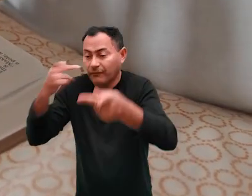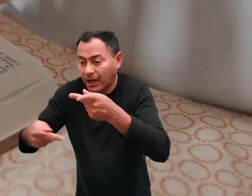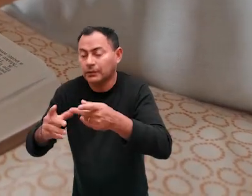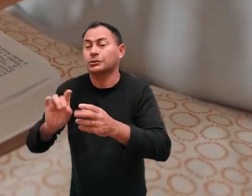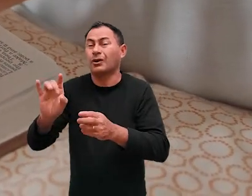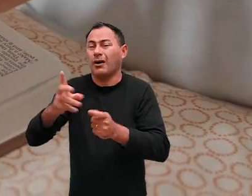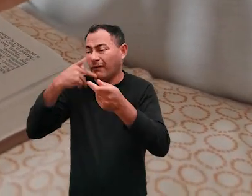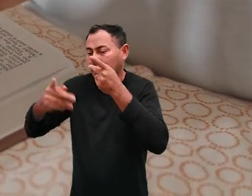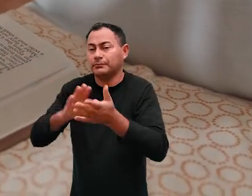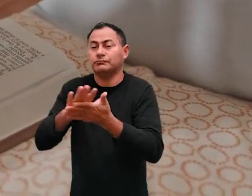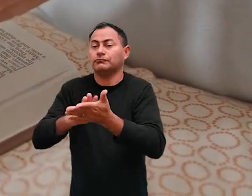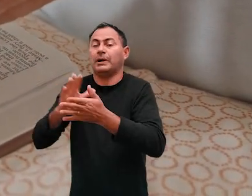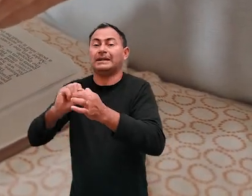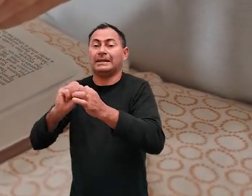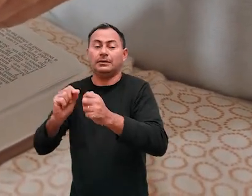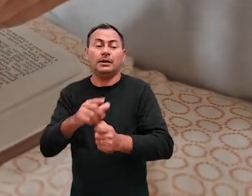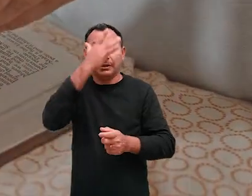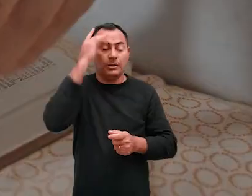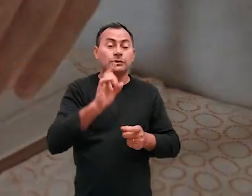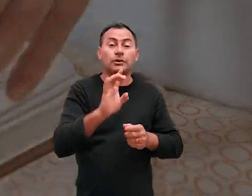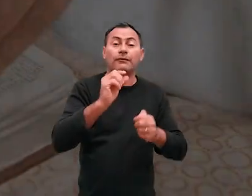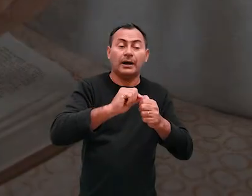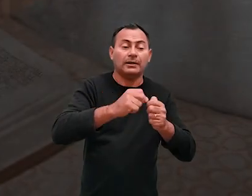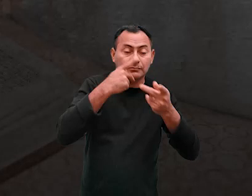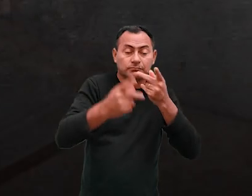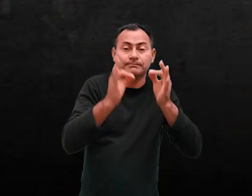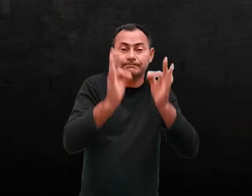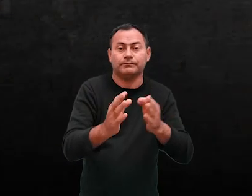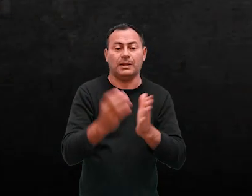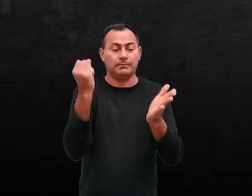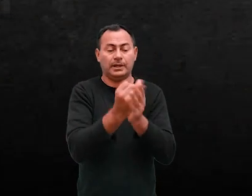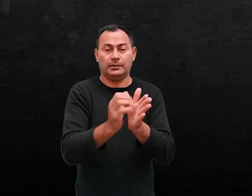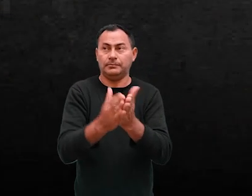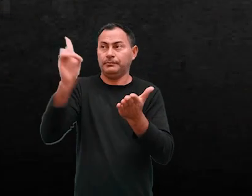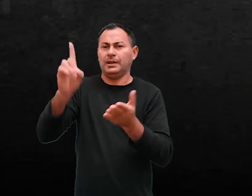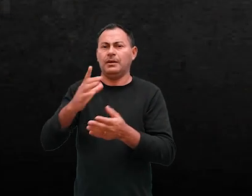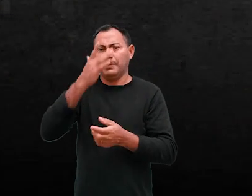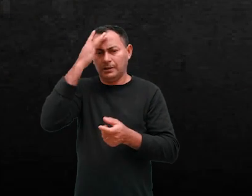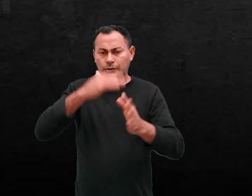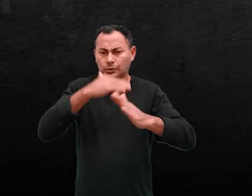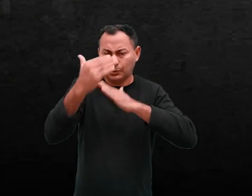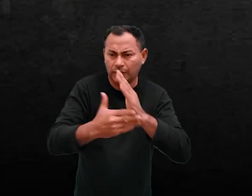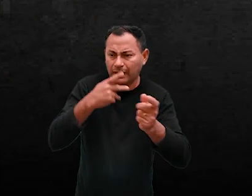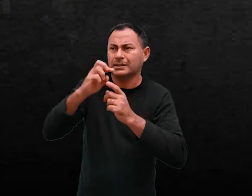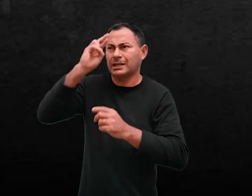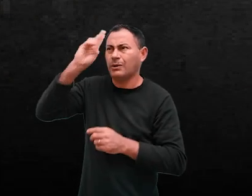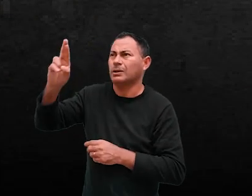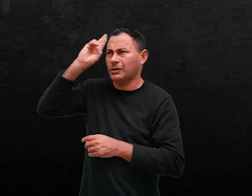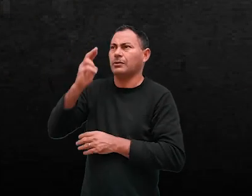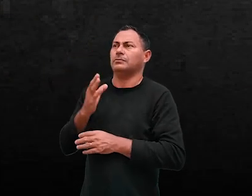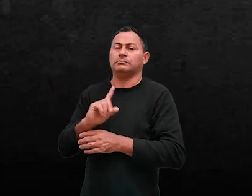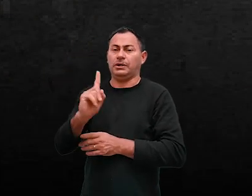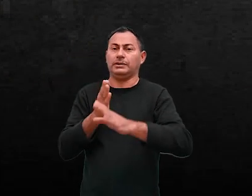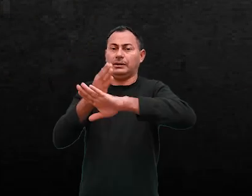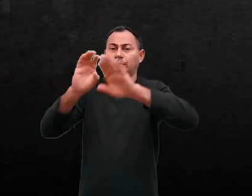que fazem. Esta é uma das passagens mais marcantes da Bíblia. Nem todo aquele que me diz Senhor, Senhor entrará no reino dos